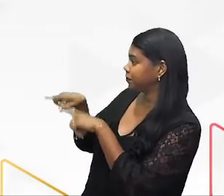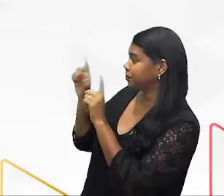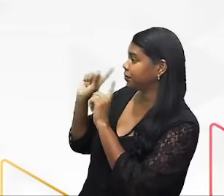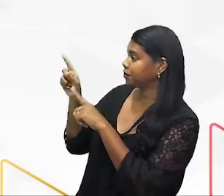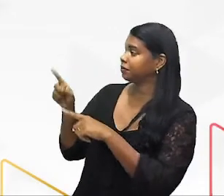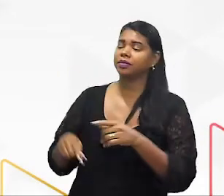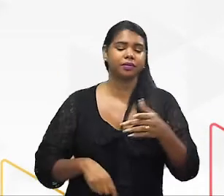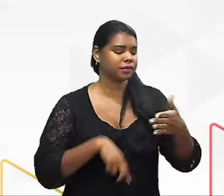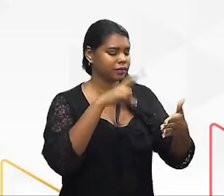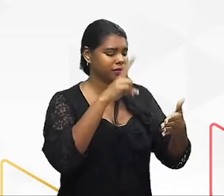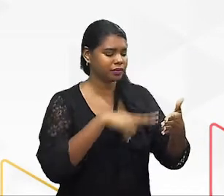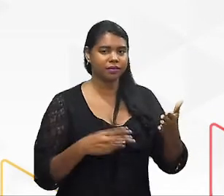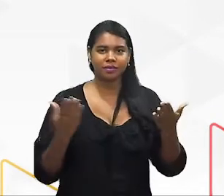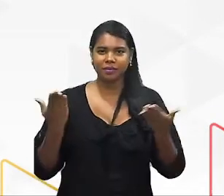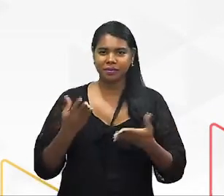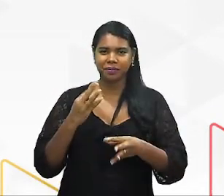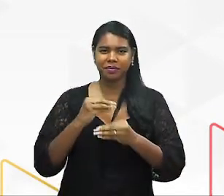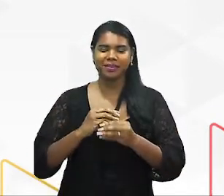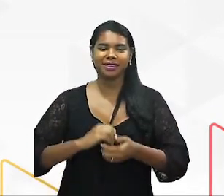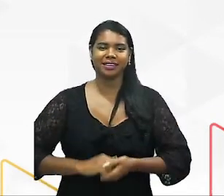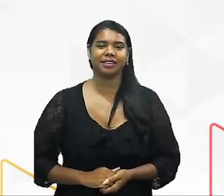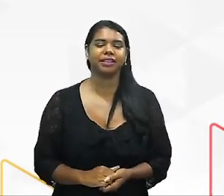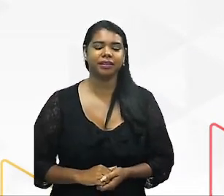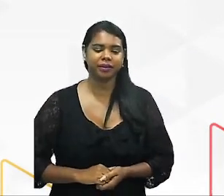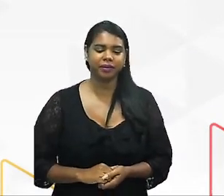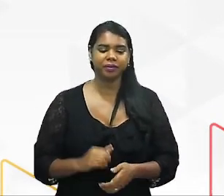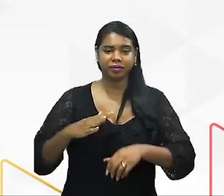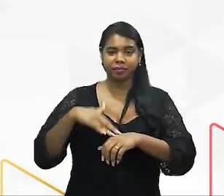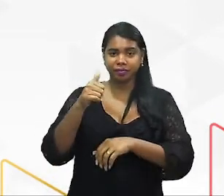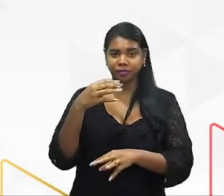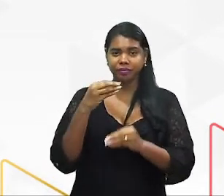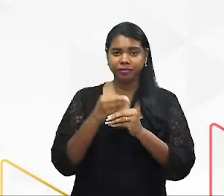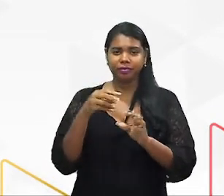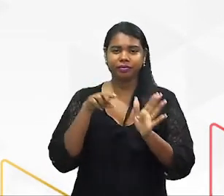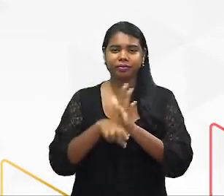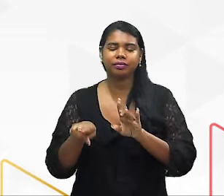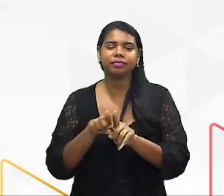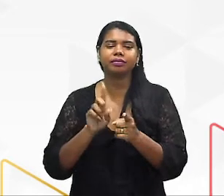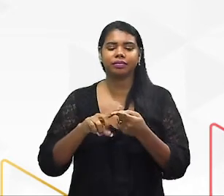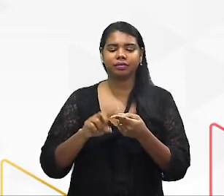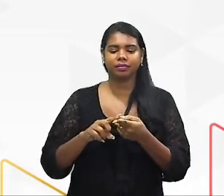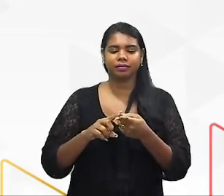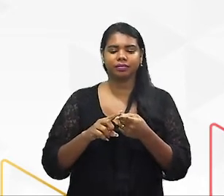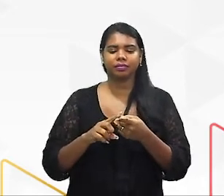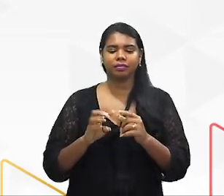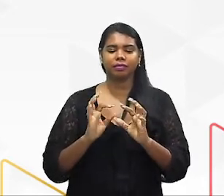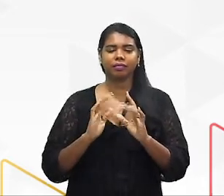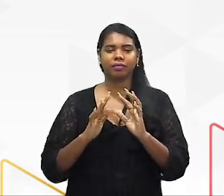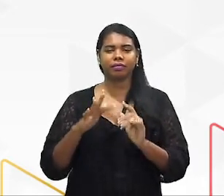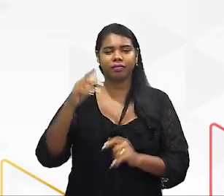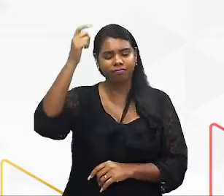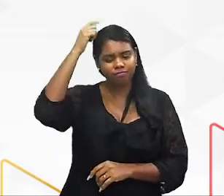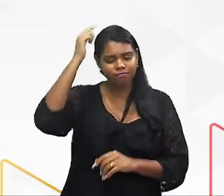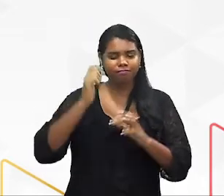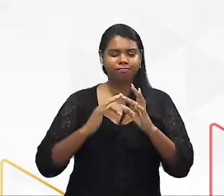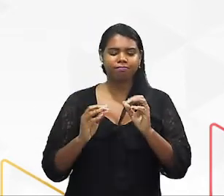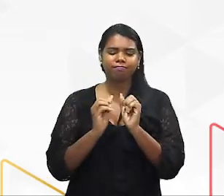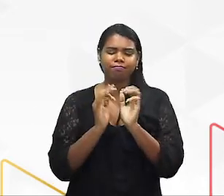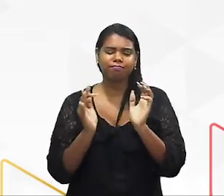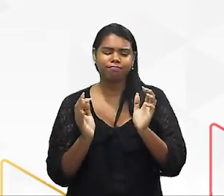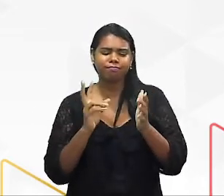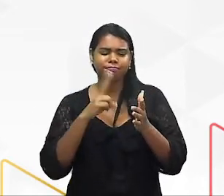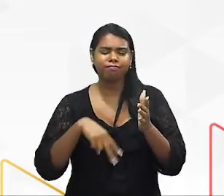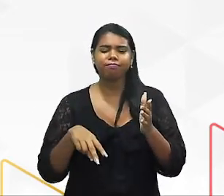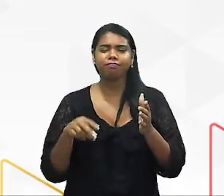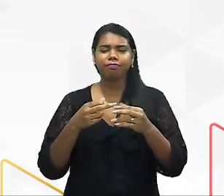leitura juntos desse trecho. Para nos levar à melhor alternativa, o cérebro tem um sistema capaz de esmiuçar